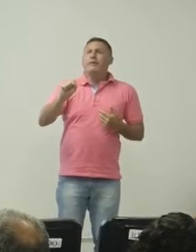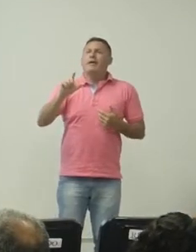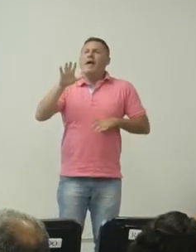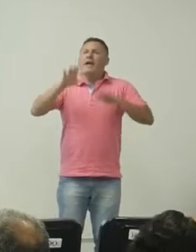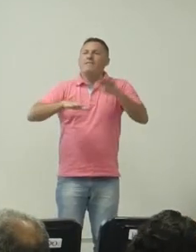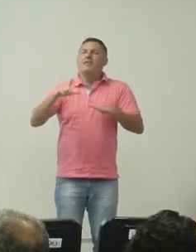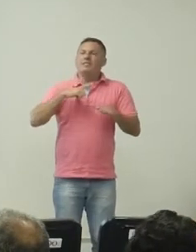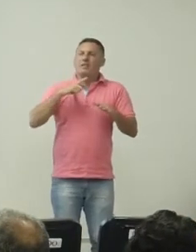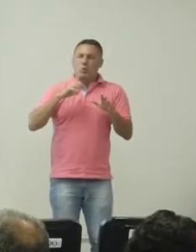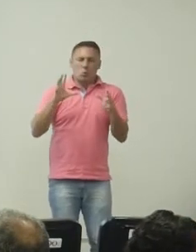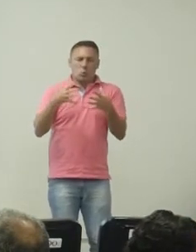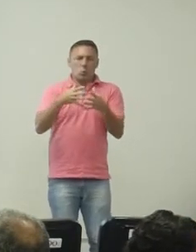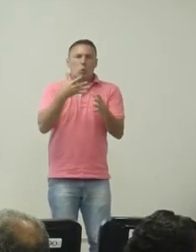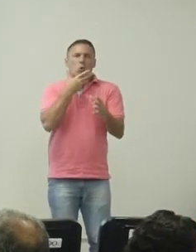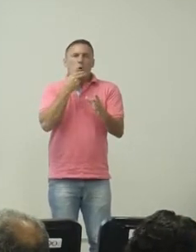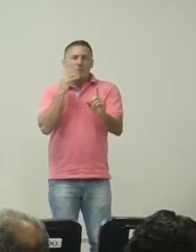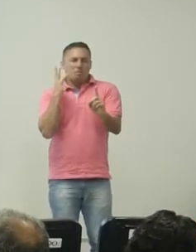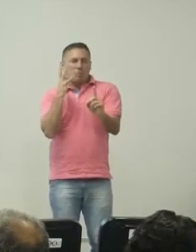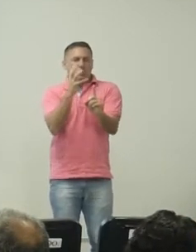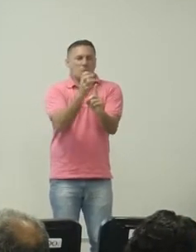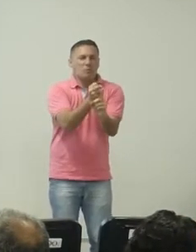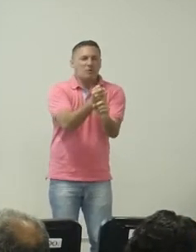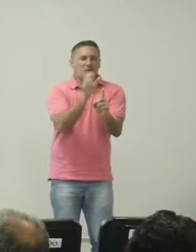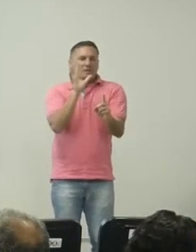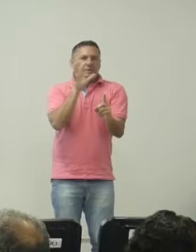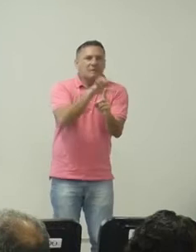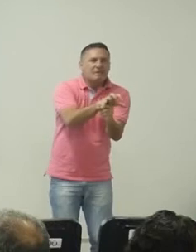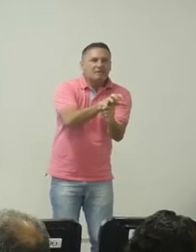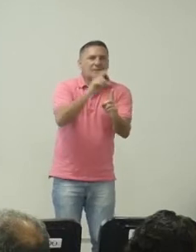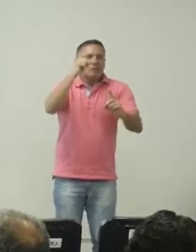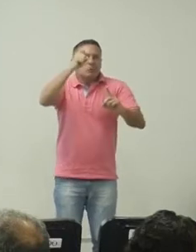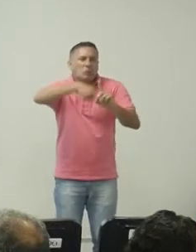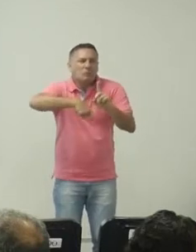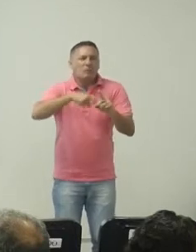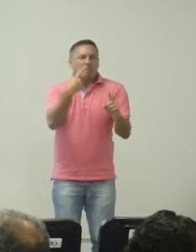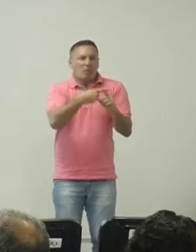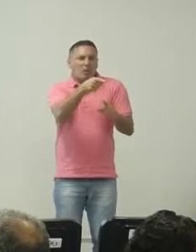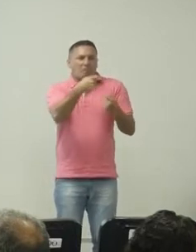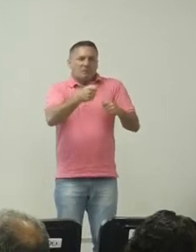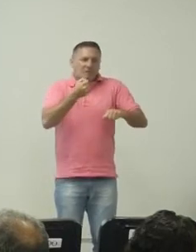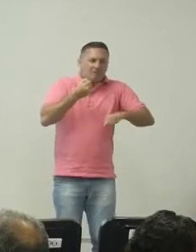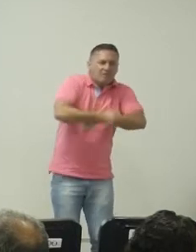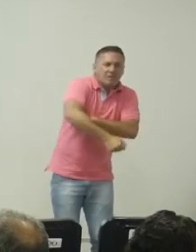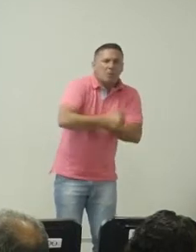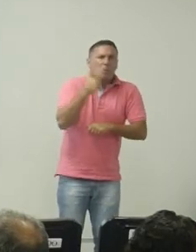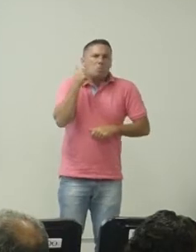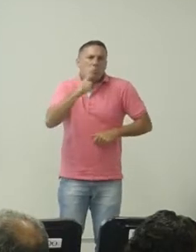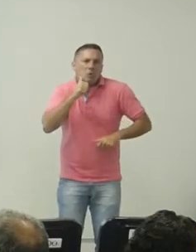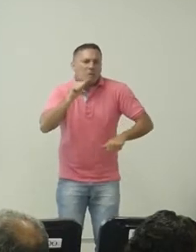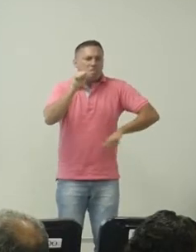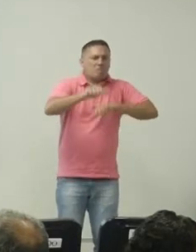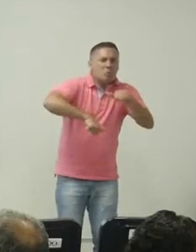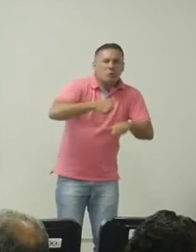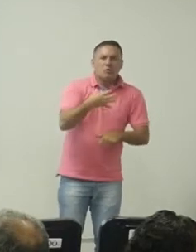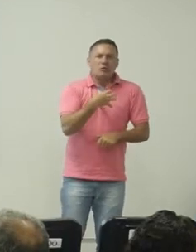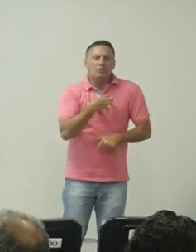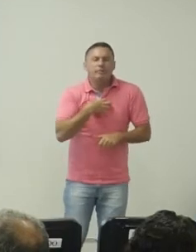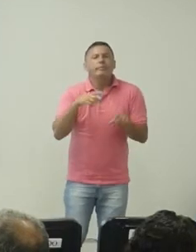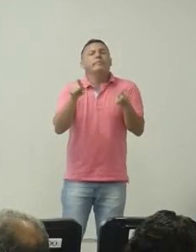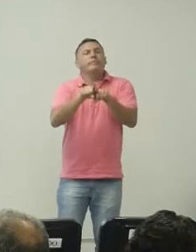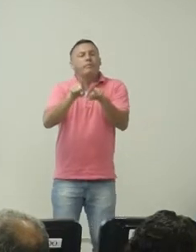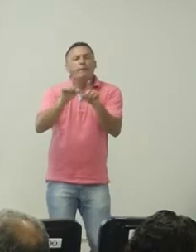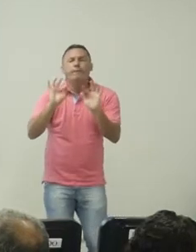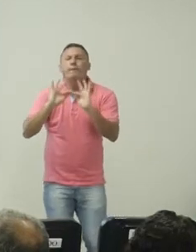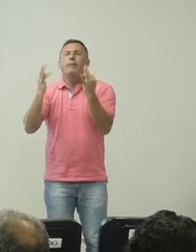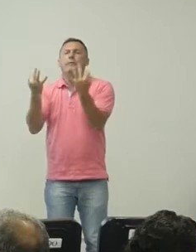estupro corretivo, então, assim, aprender a ser mulher, e aí são diversas outras formas. Ou então, na violência doméstica e familiar, quando um